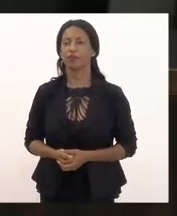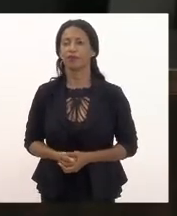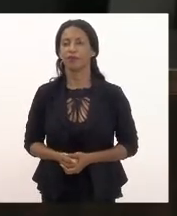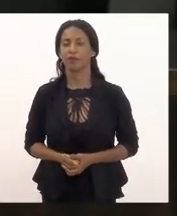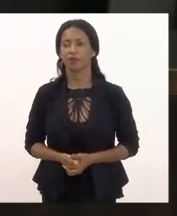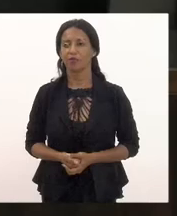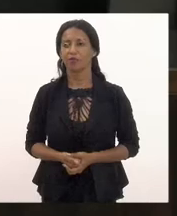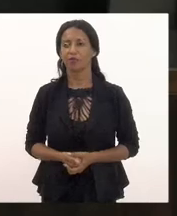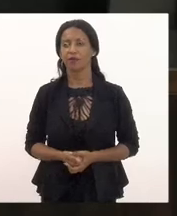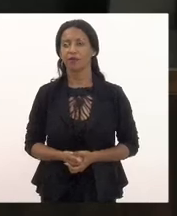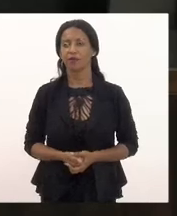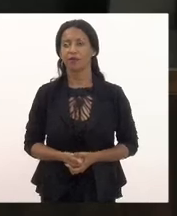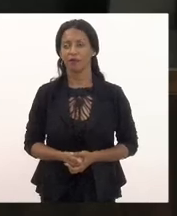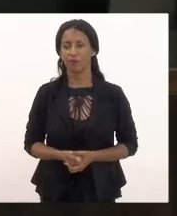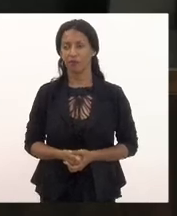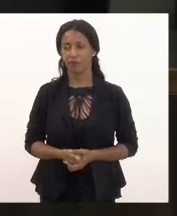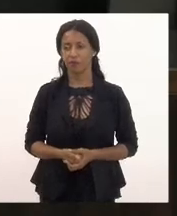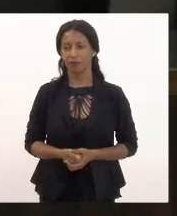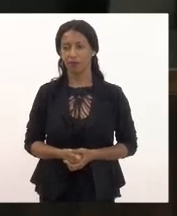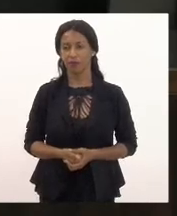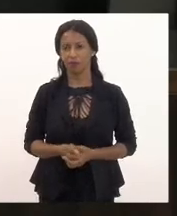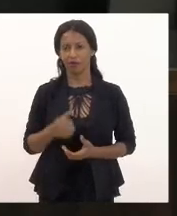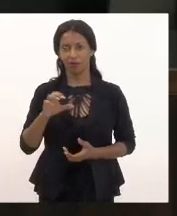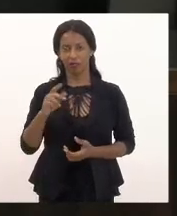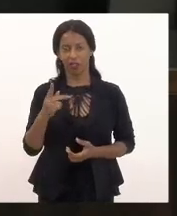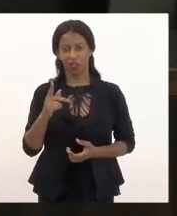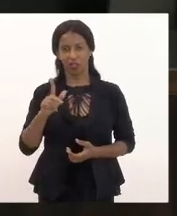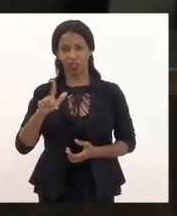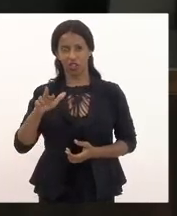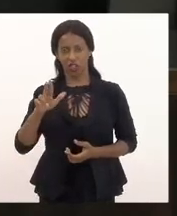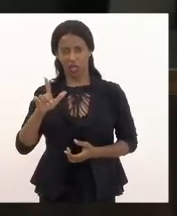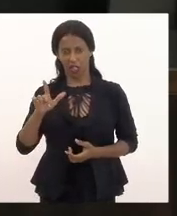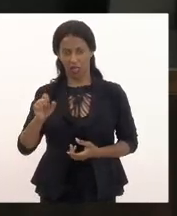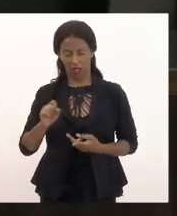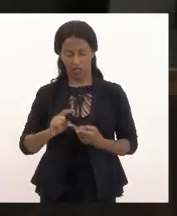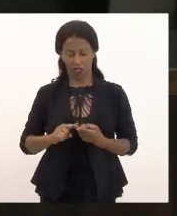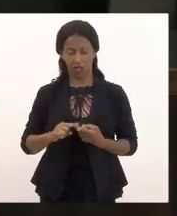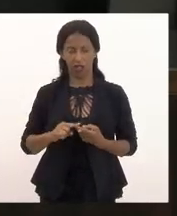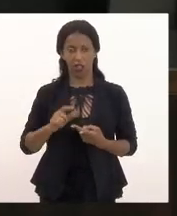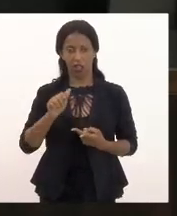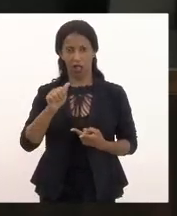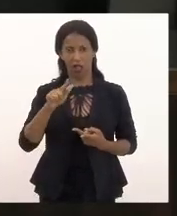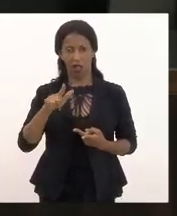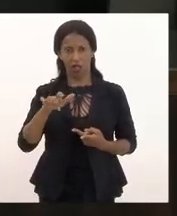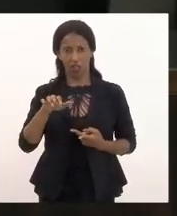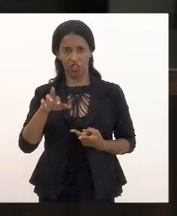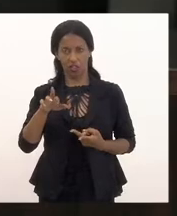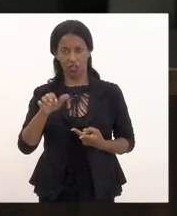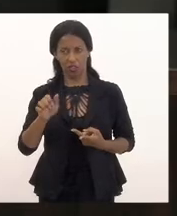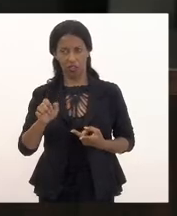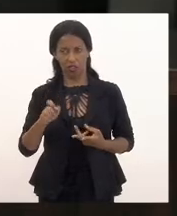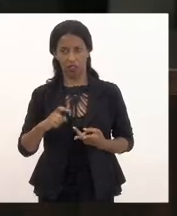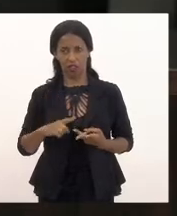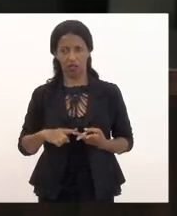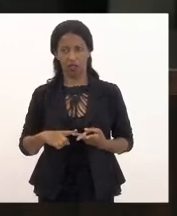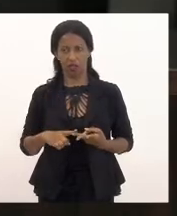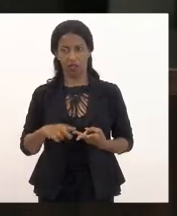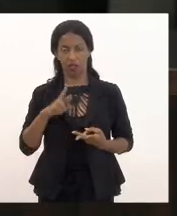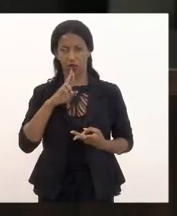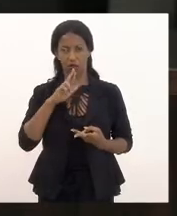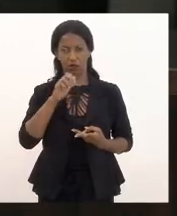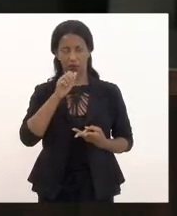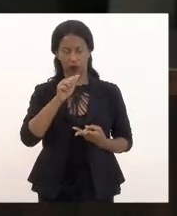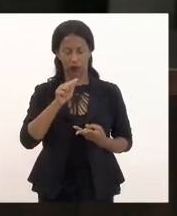favor. Tá escrito, são escritos Charles, está escrito o deputado Alexandre Knoploch. Eu, presidente.